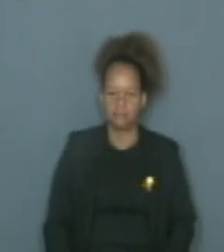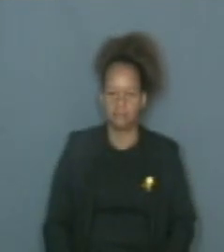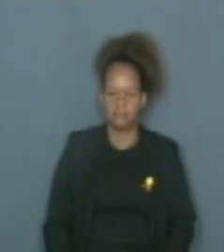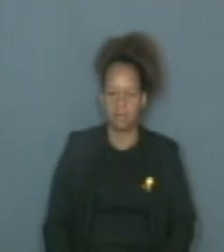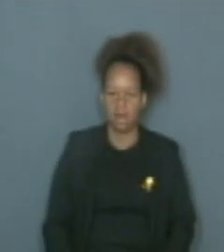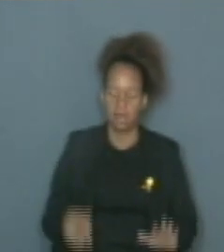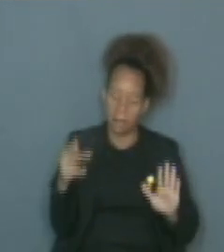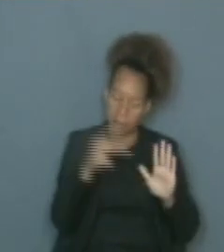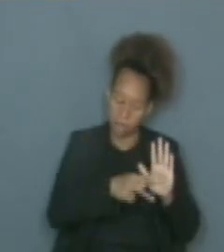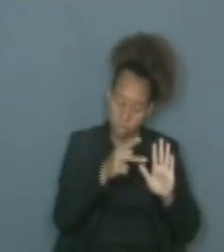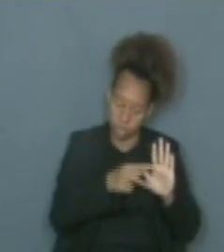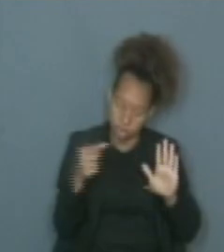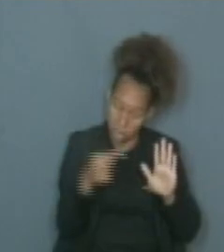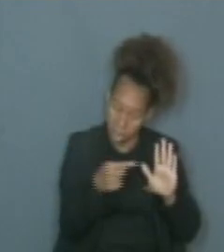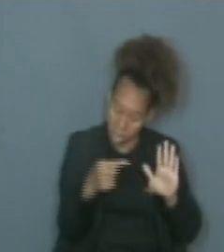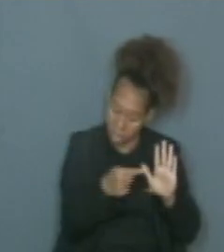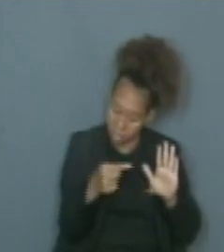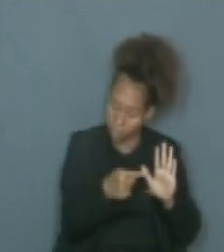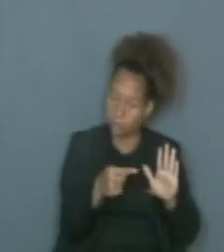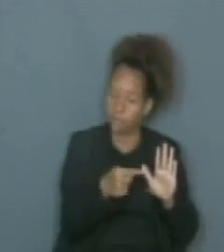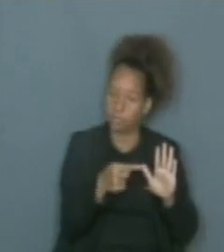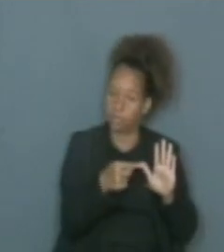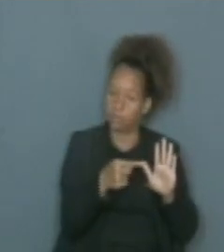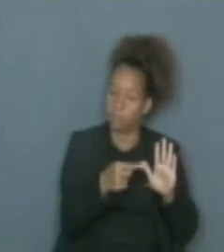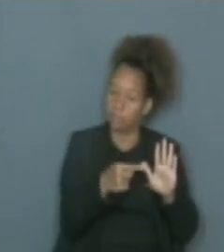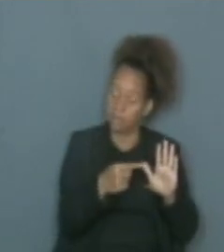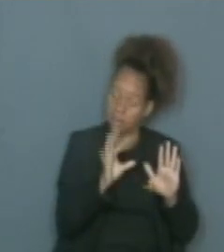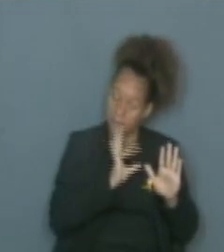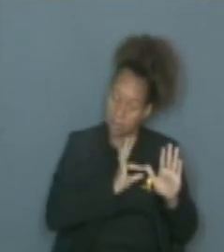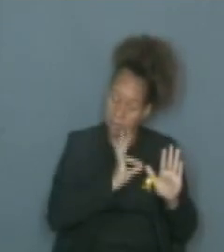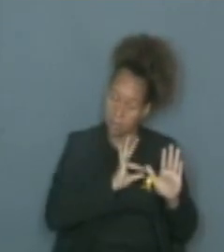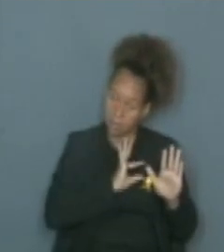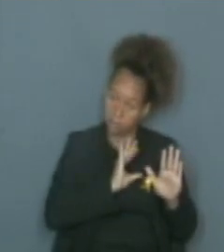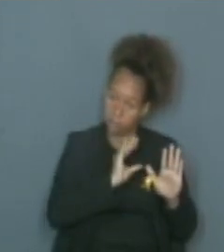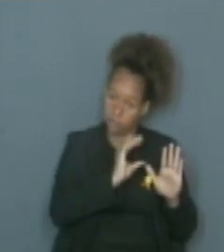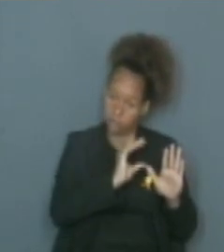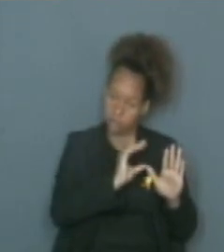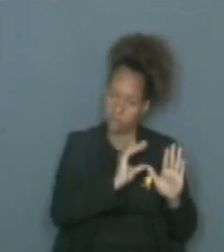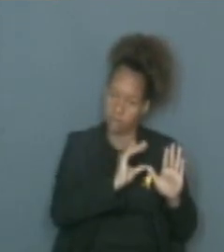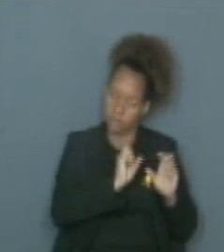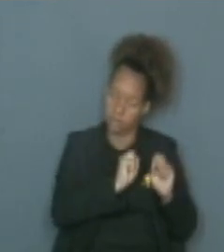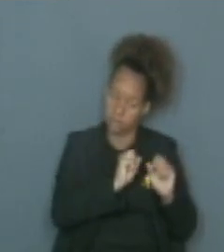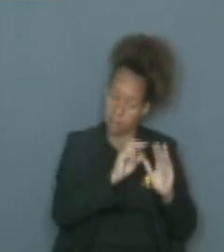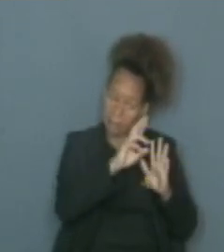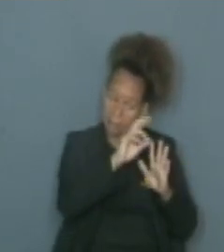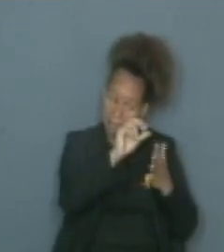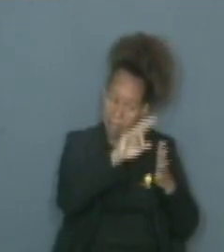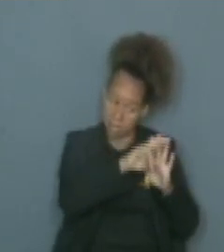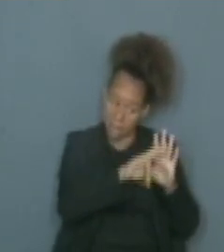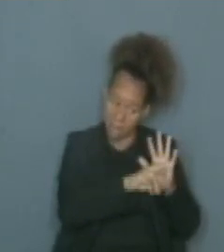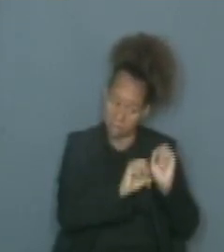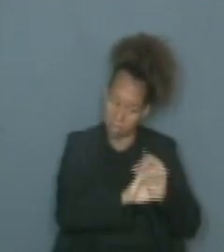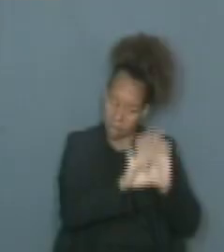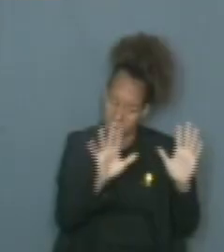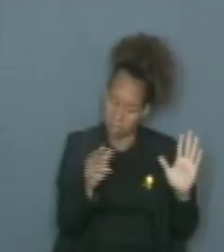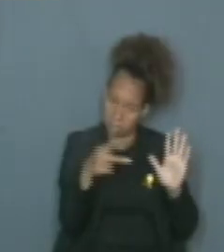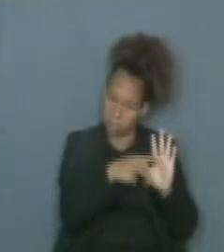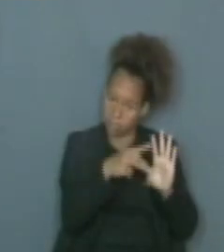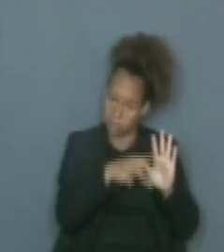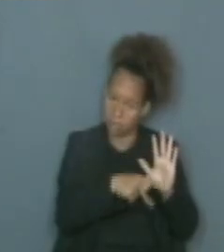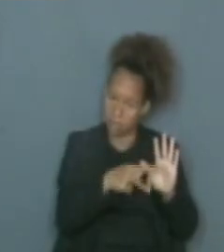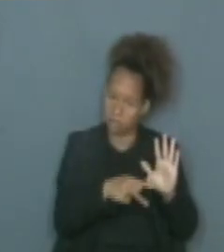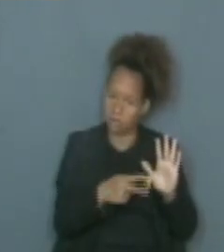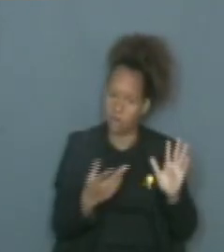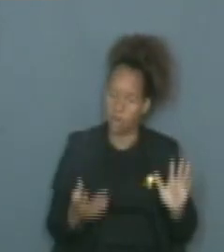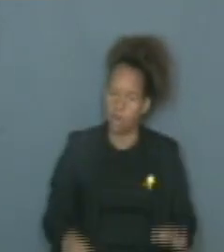O projeto trata de gratificações, esses critérios estão claros no projeto? Ou